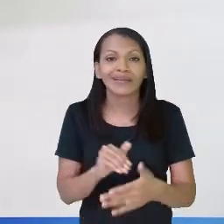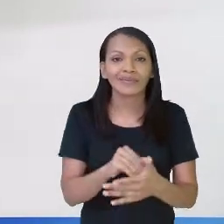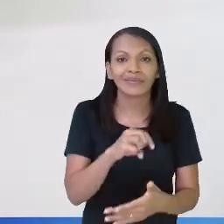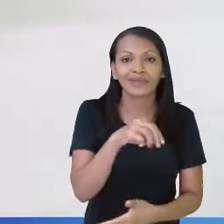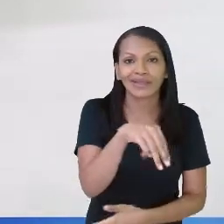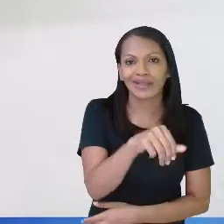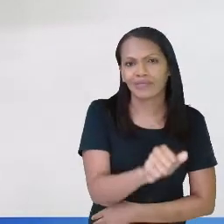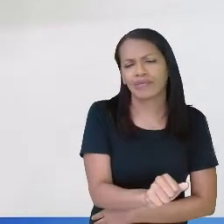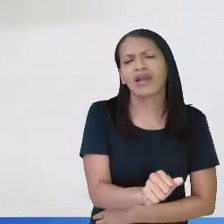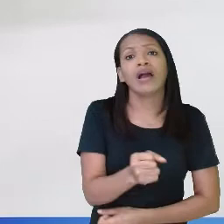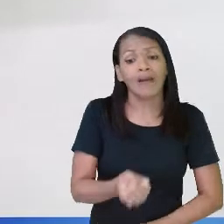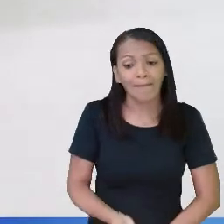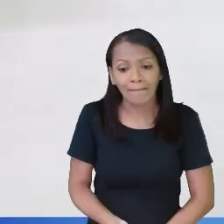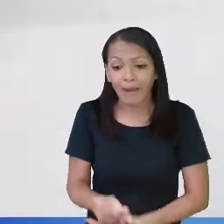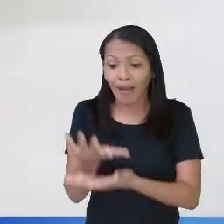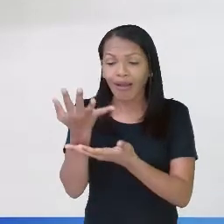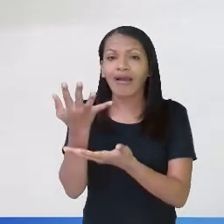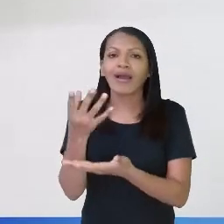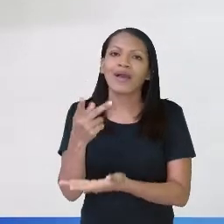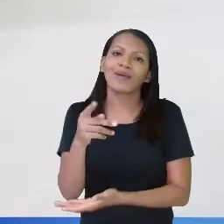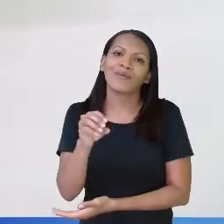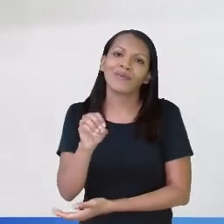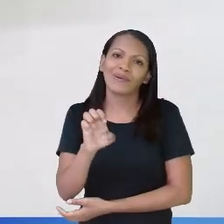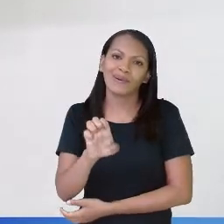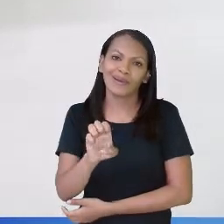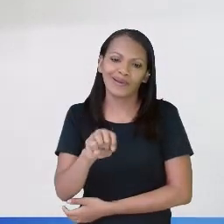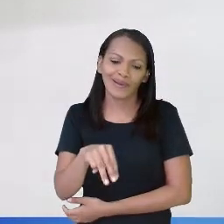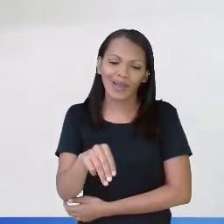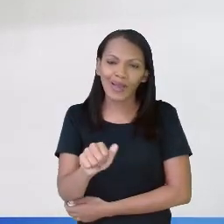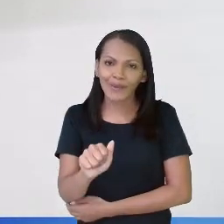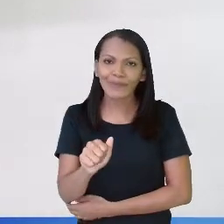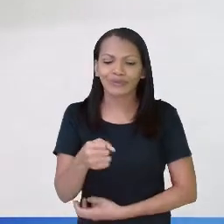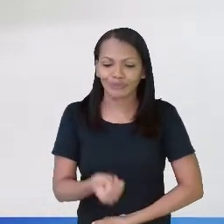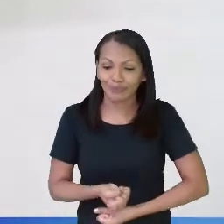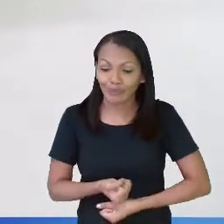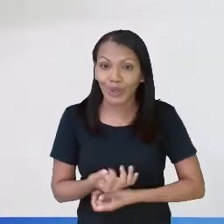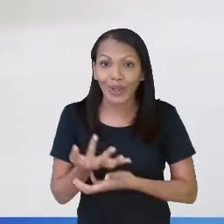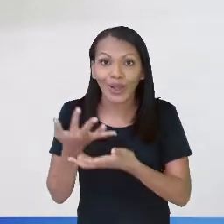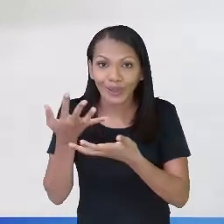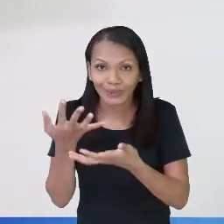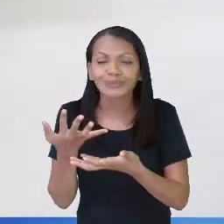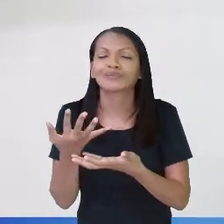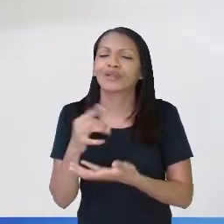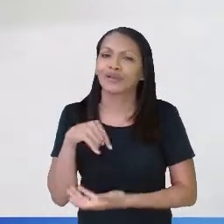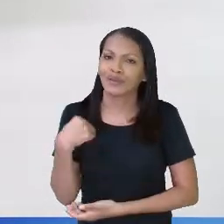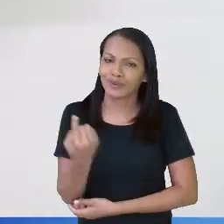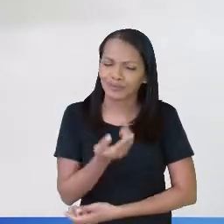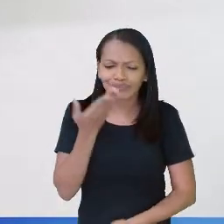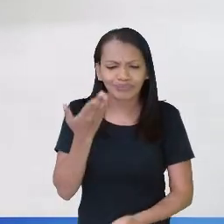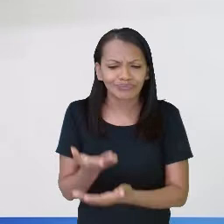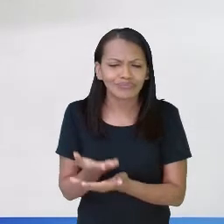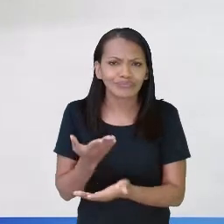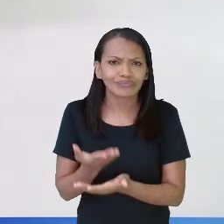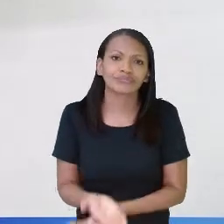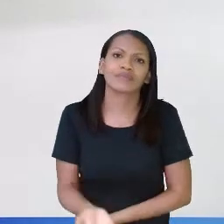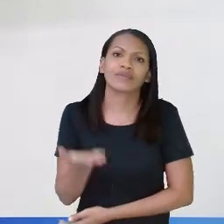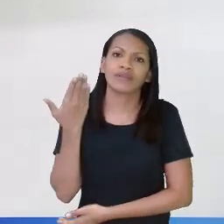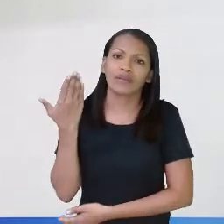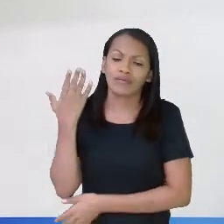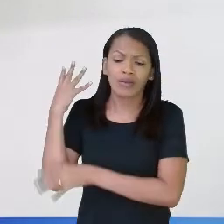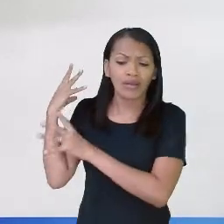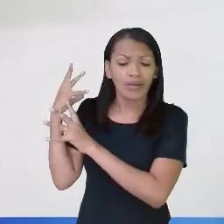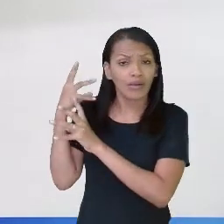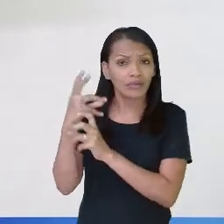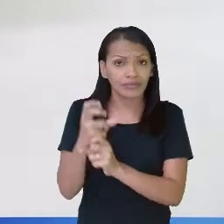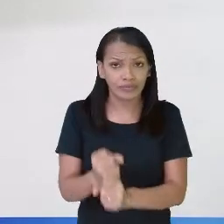ano? Poema, não tem como errar, não é? Isso mesmo, nós estudamos ontem, nós